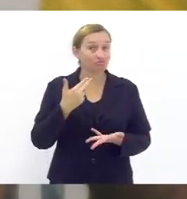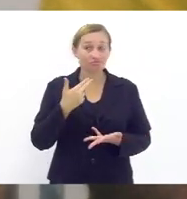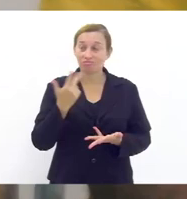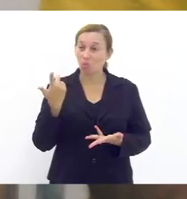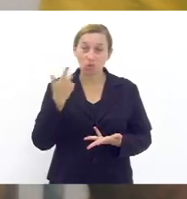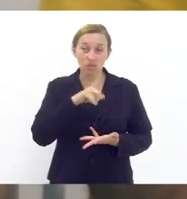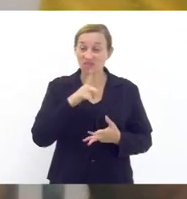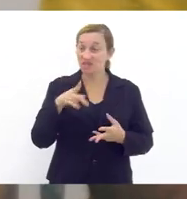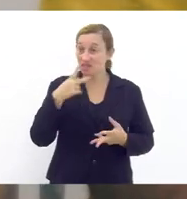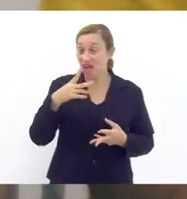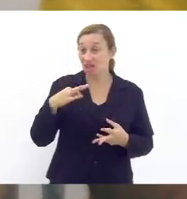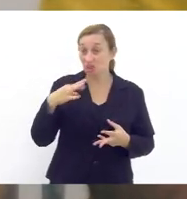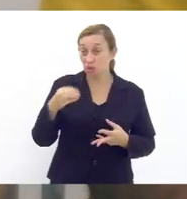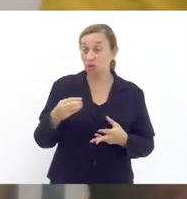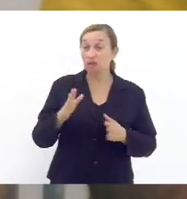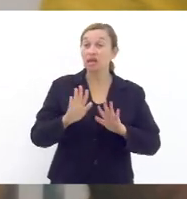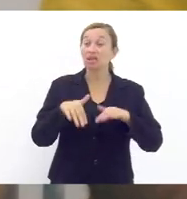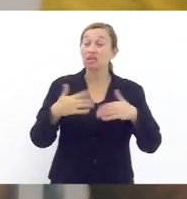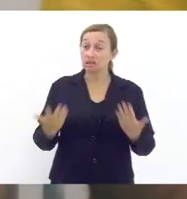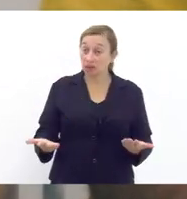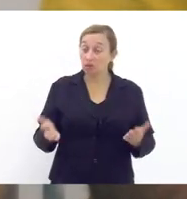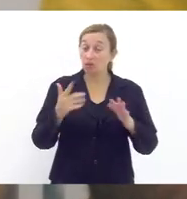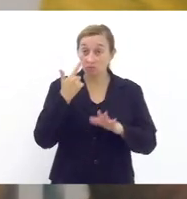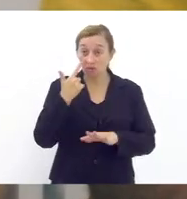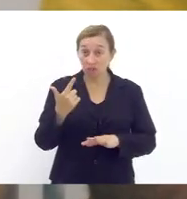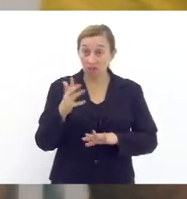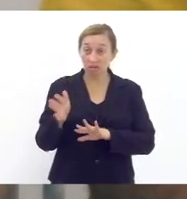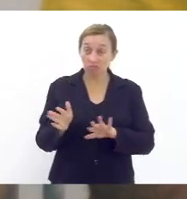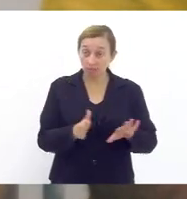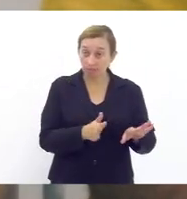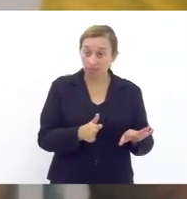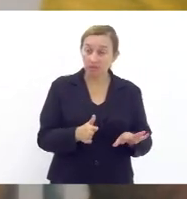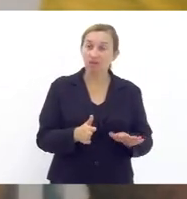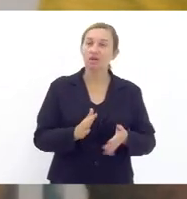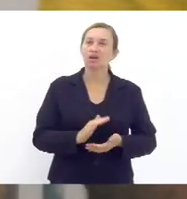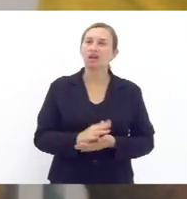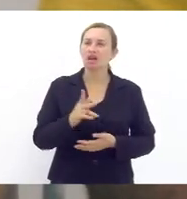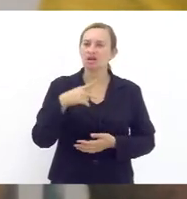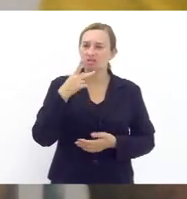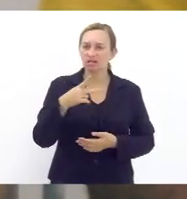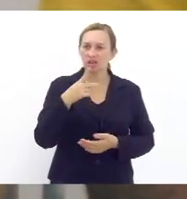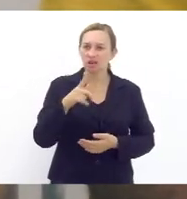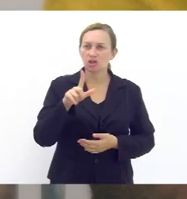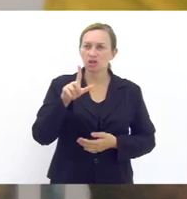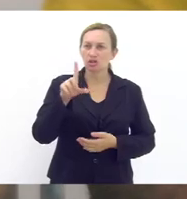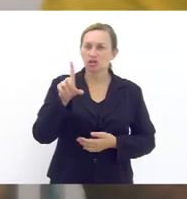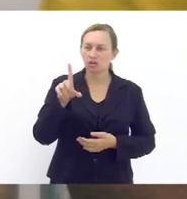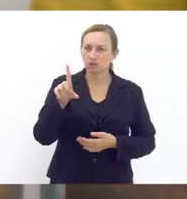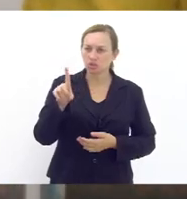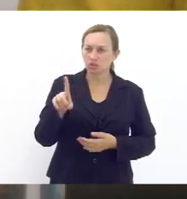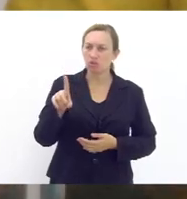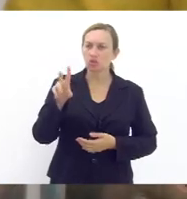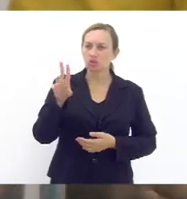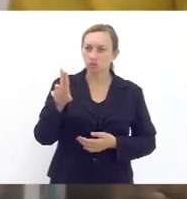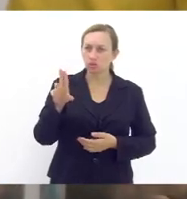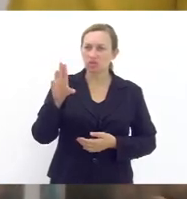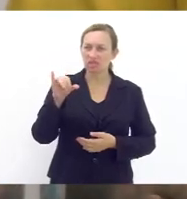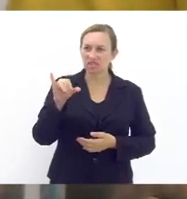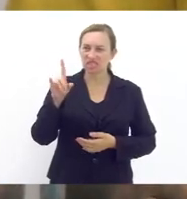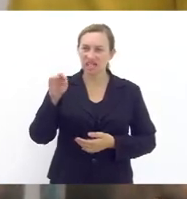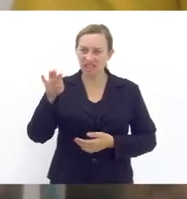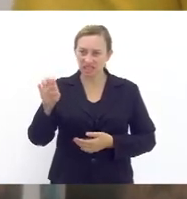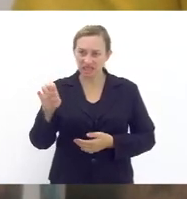vai conseguir falar todo mundo vamos começar enquanto a gente vê aqui vamos passar a palavra para Lucilene Gomes que tá conosco na mesa